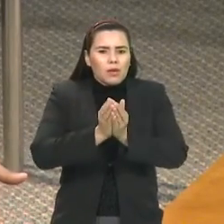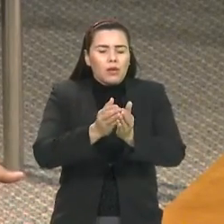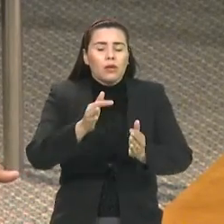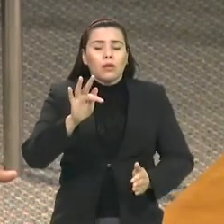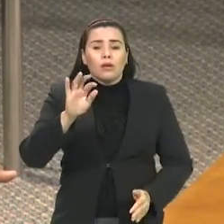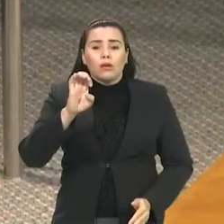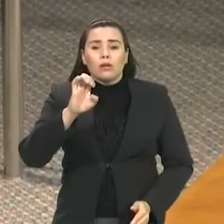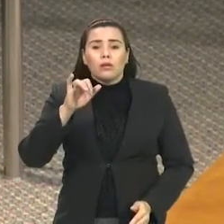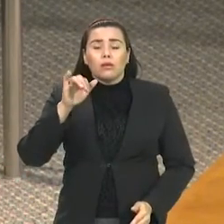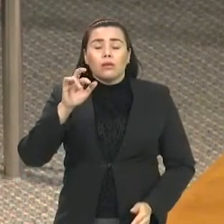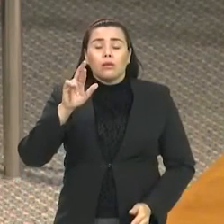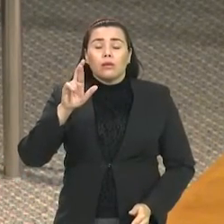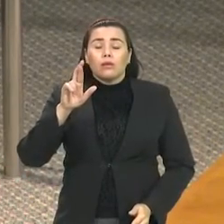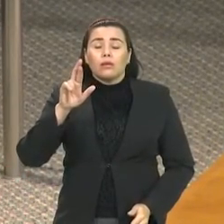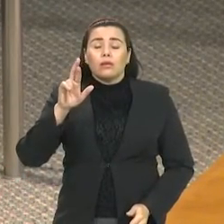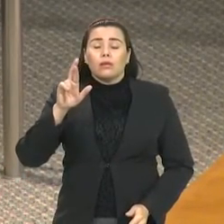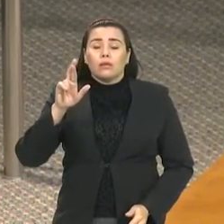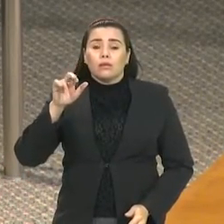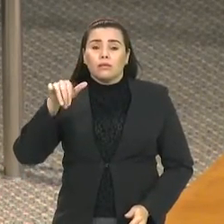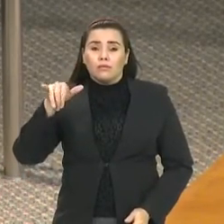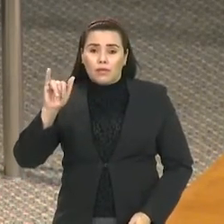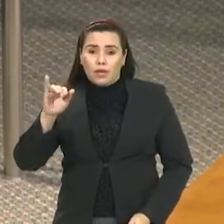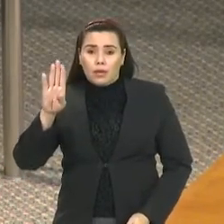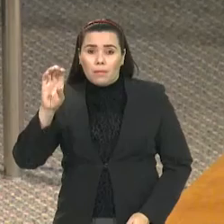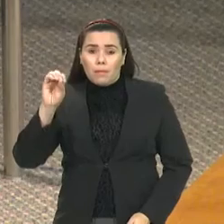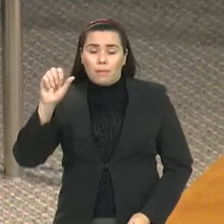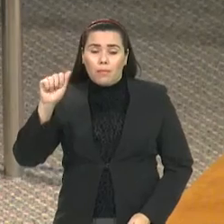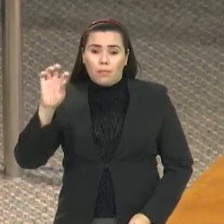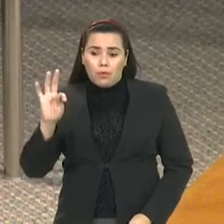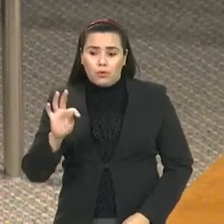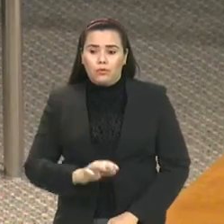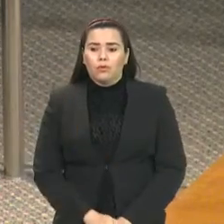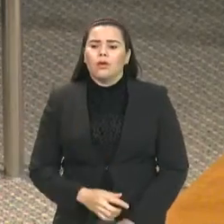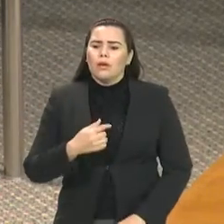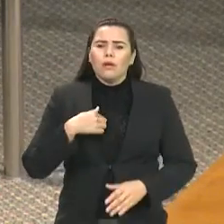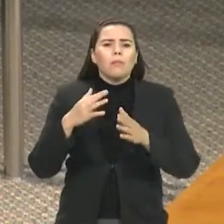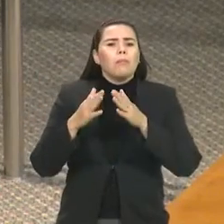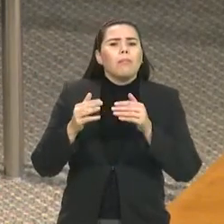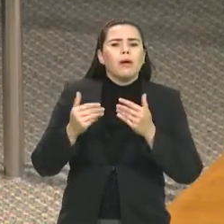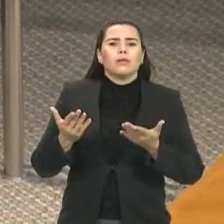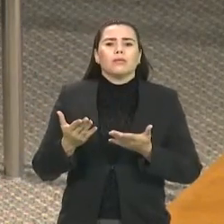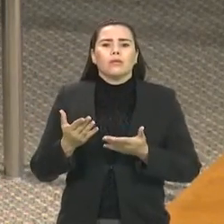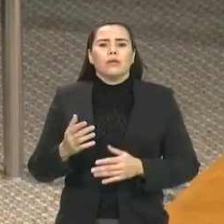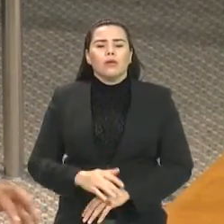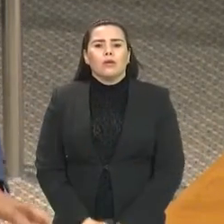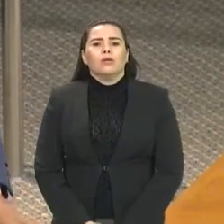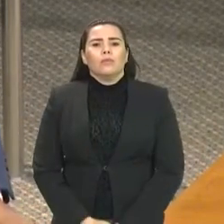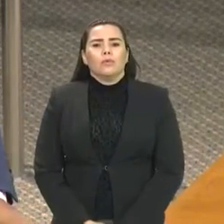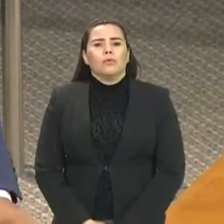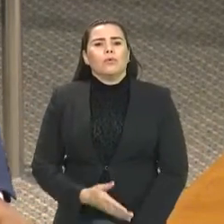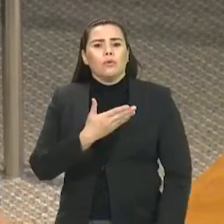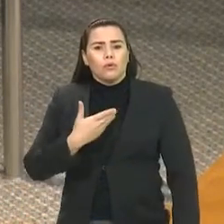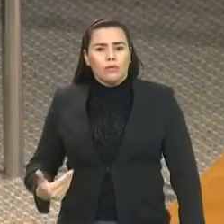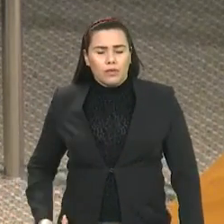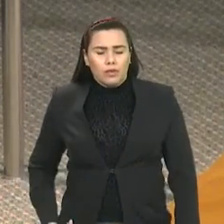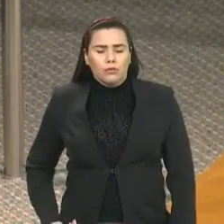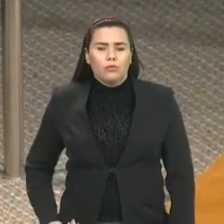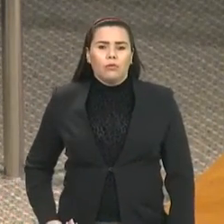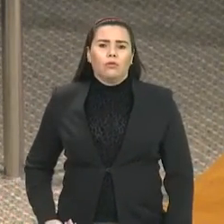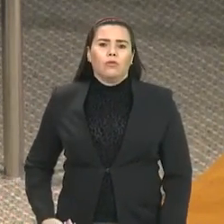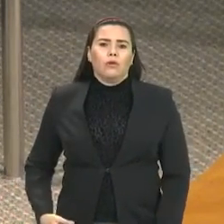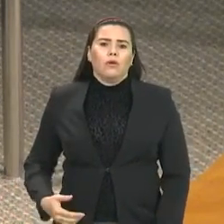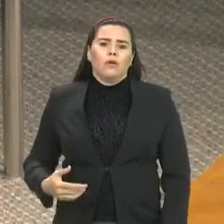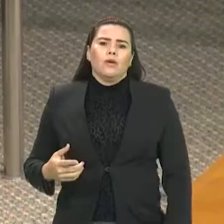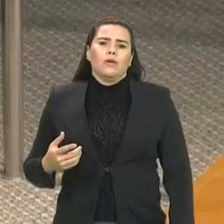um convite, o ex-governador Flavinho, candidato ao Senado, que percorre a Baixada, para ver como ele vai receber, sendo ovacionado